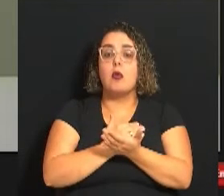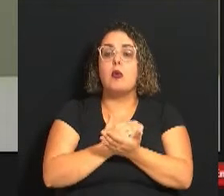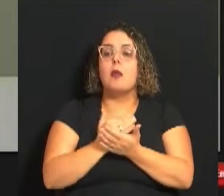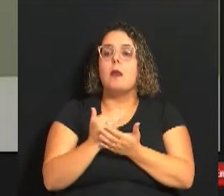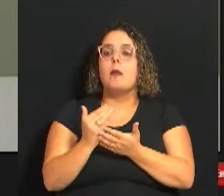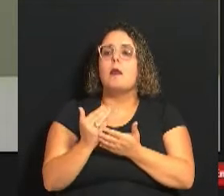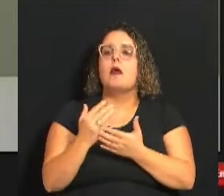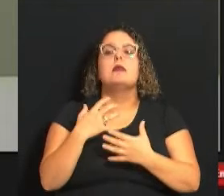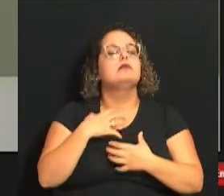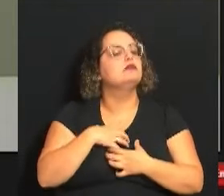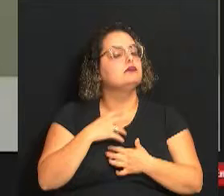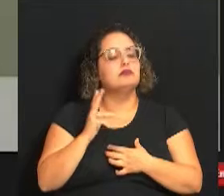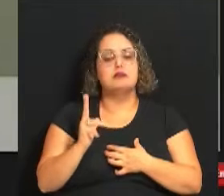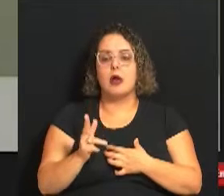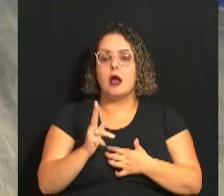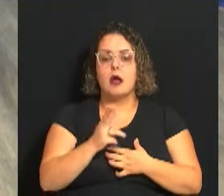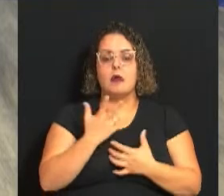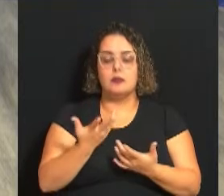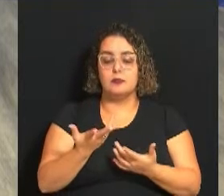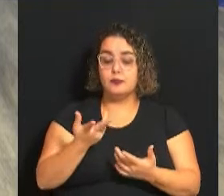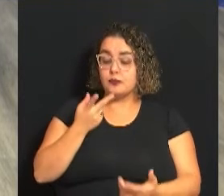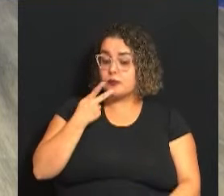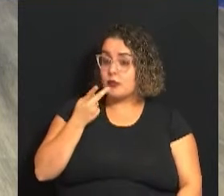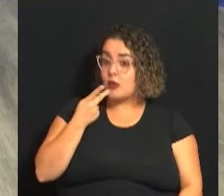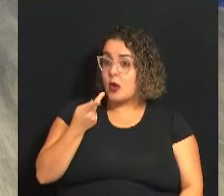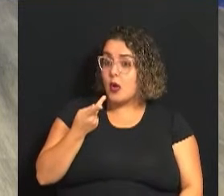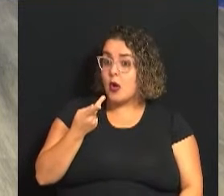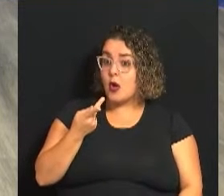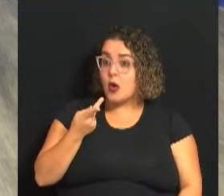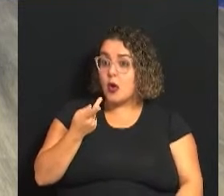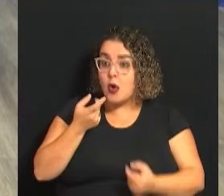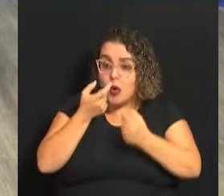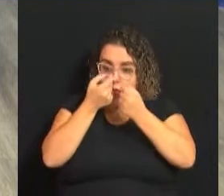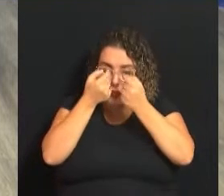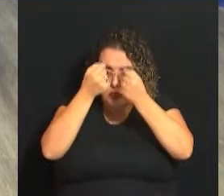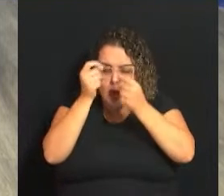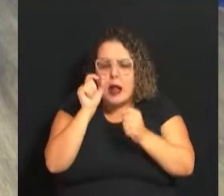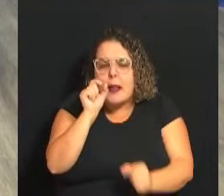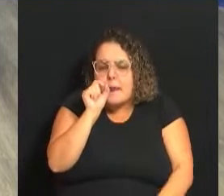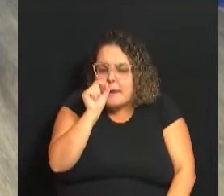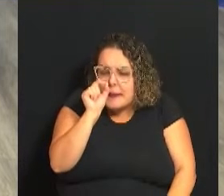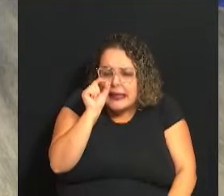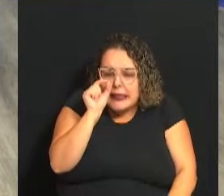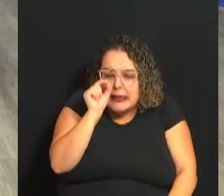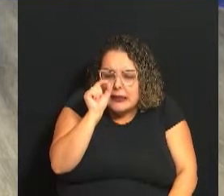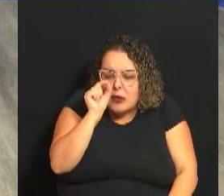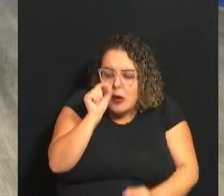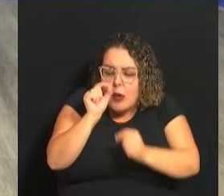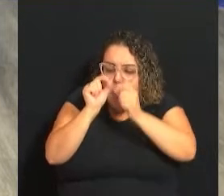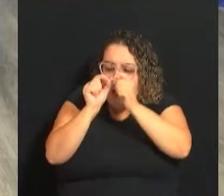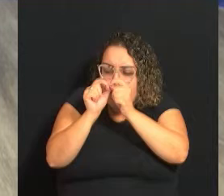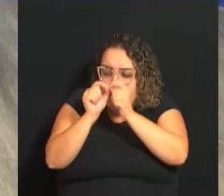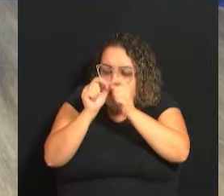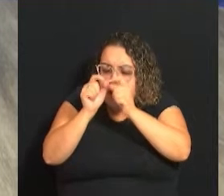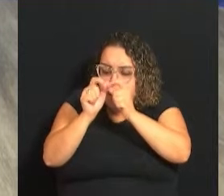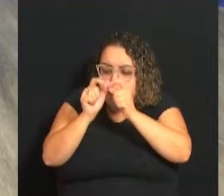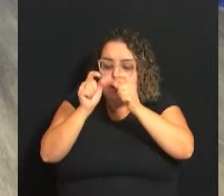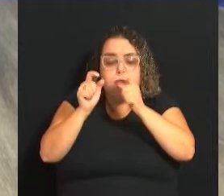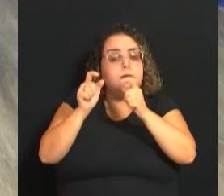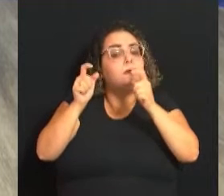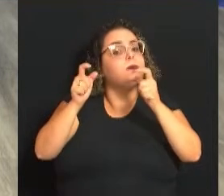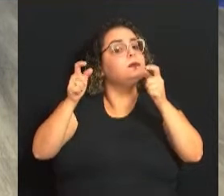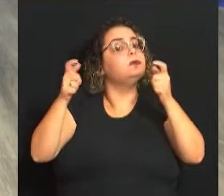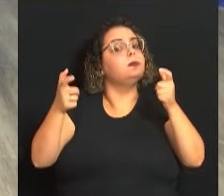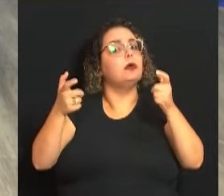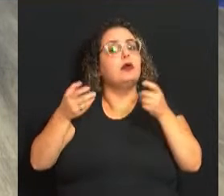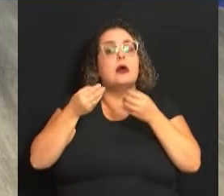mesmos sintomas. O senhor disse aí que o tumor ele surge pequenininho e ele vai crescendo. E como que fica dentro